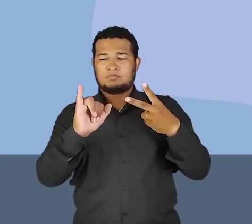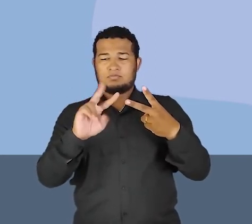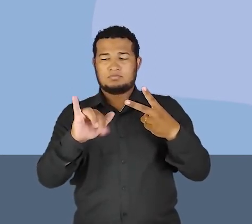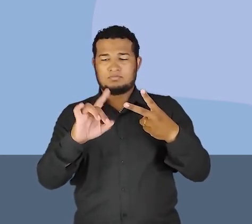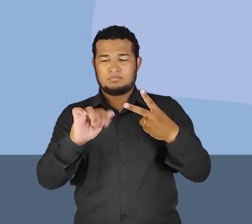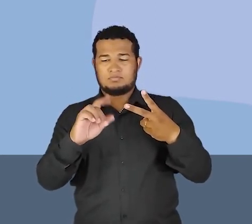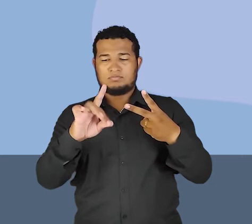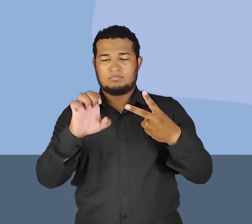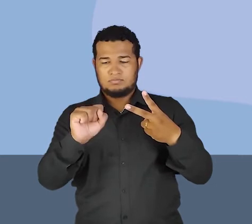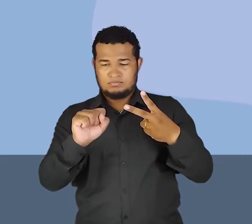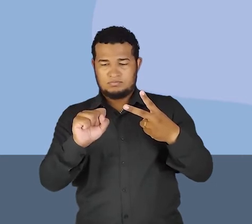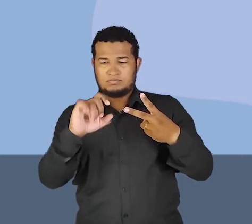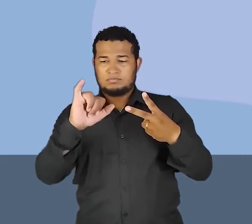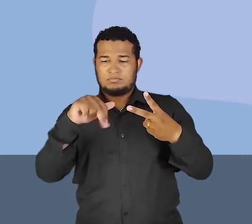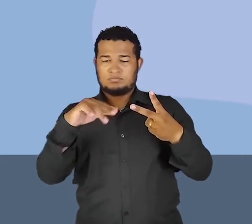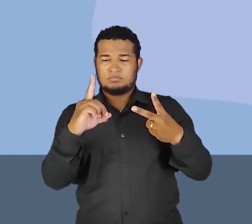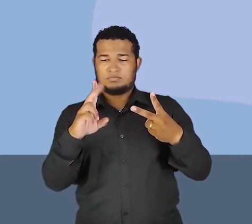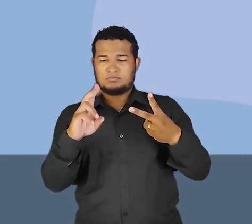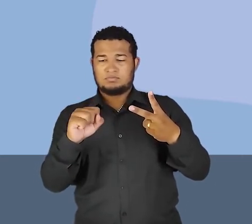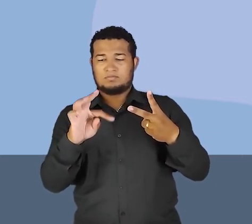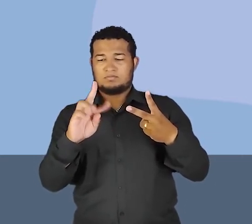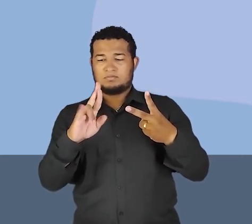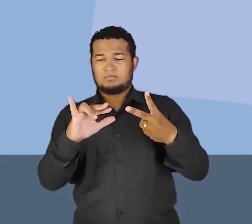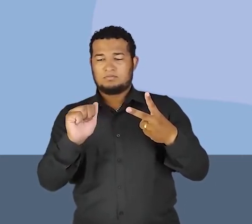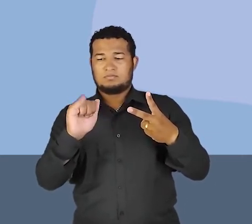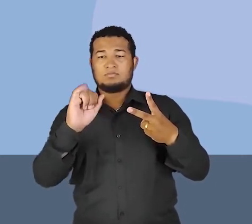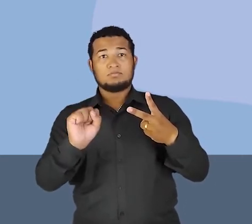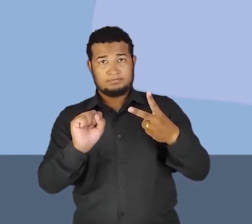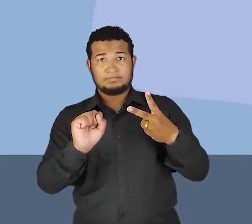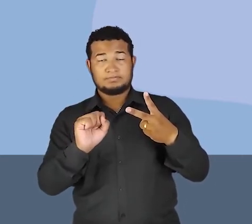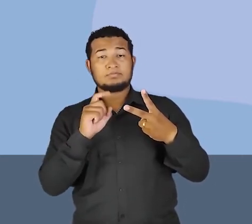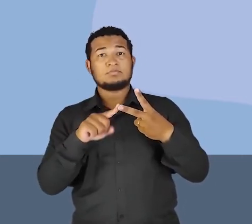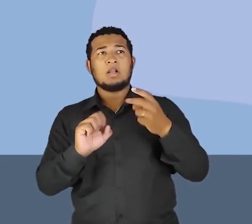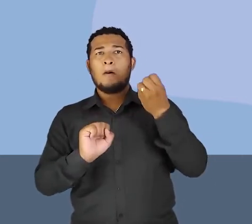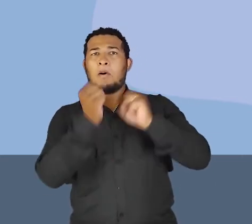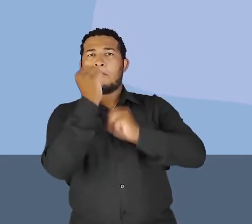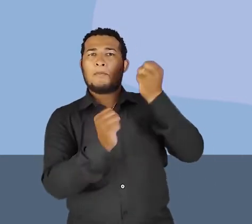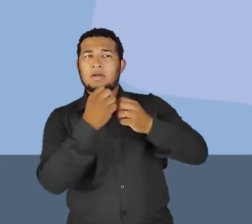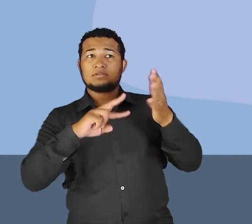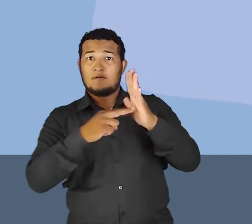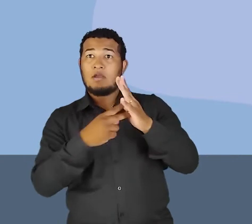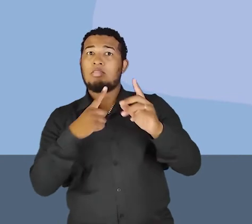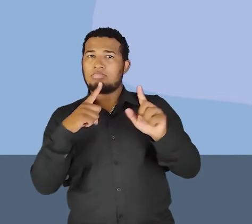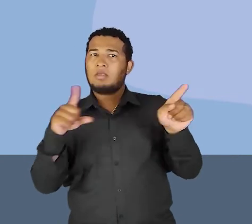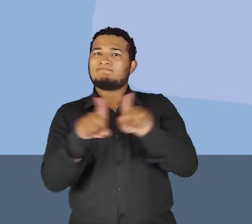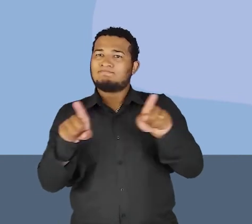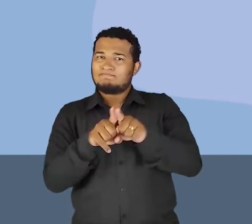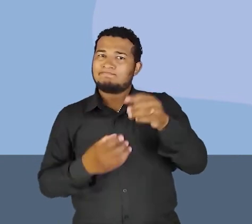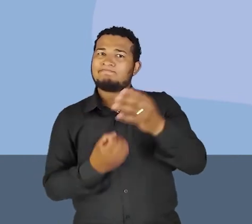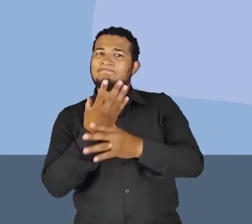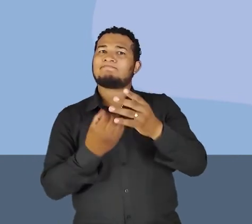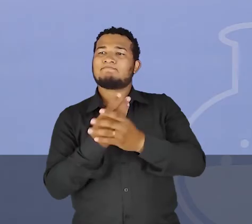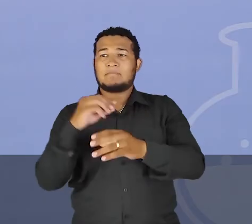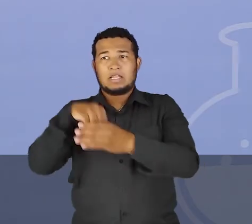atividades industriais. Essas atividades industriais hoje comandam parte da produção do campo. Vem